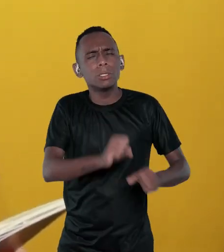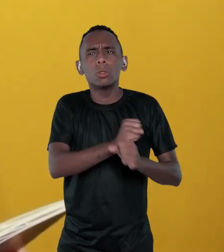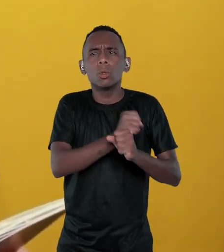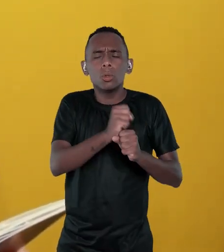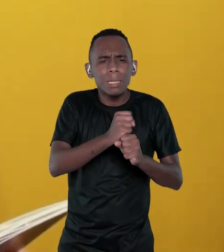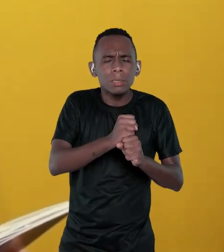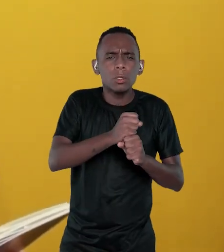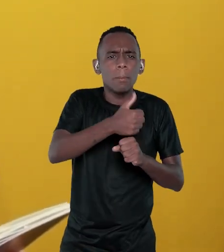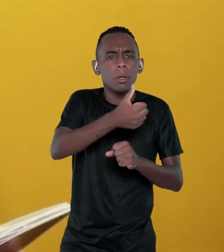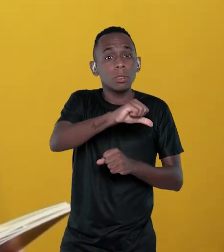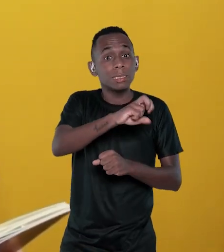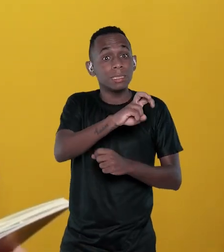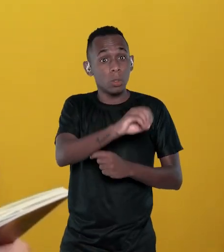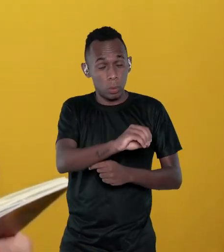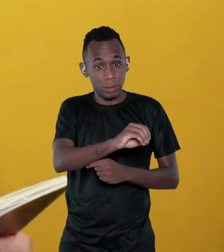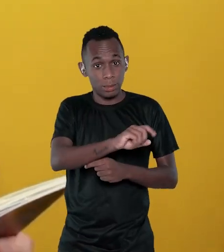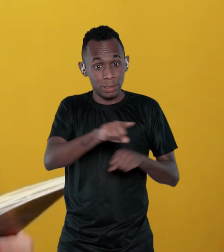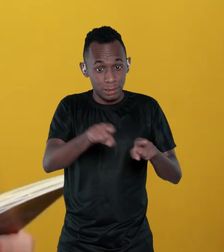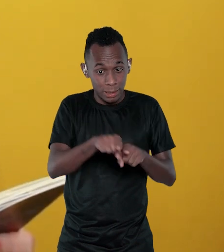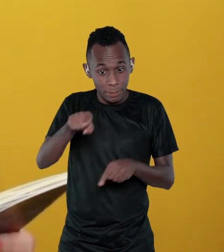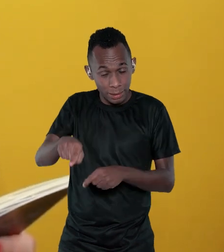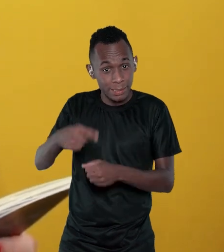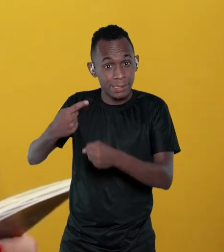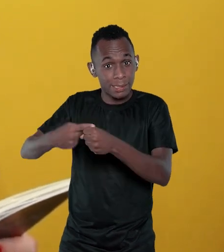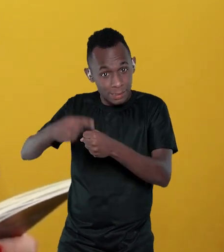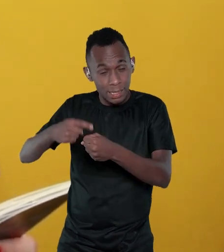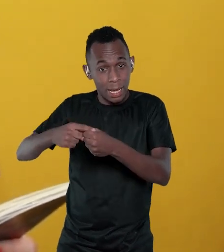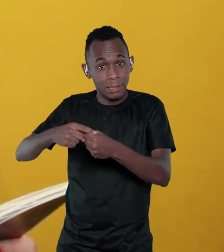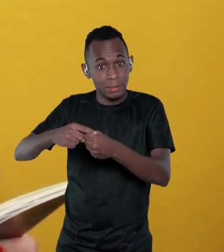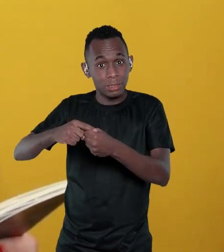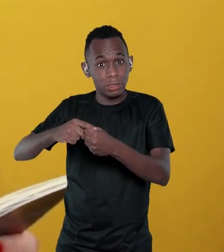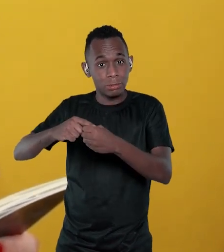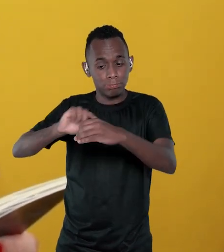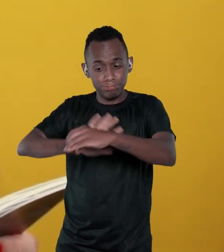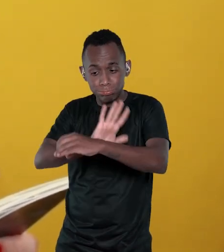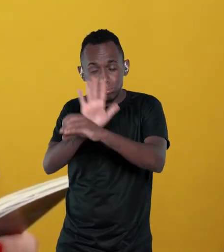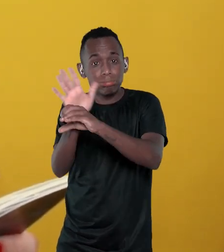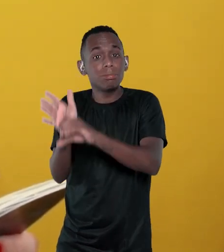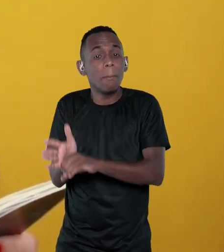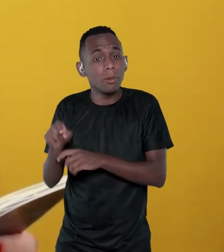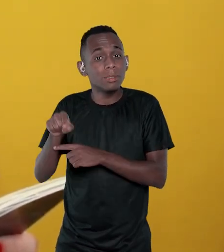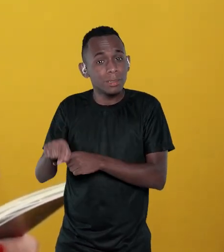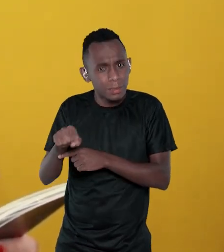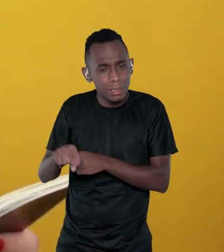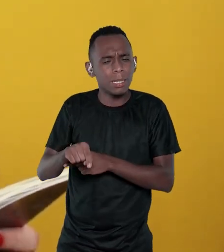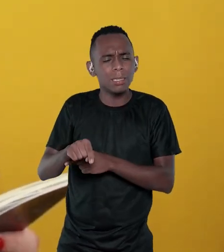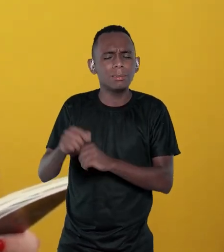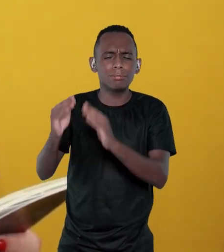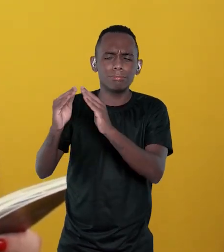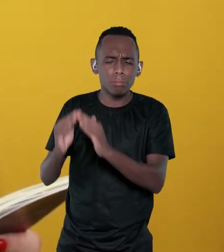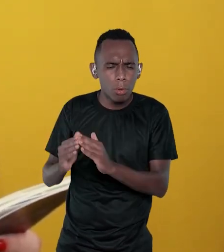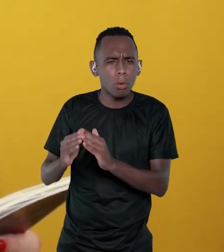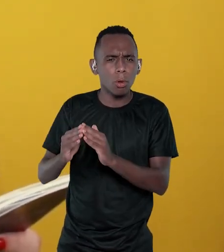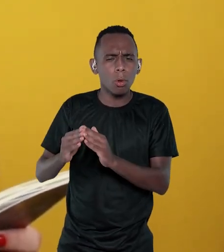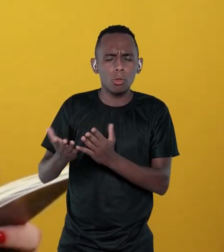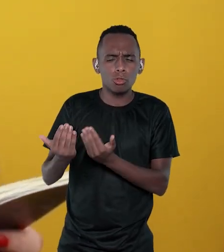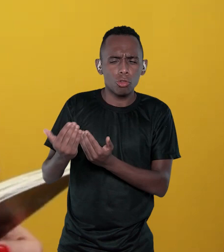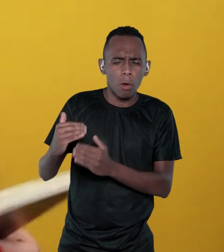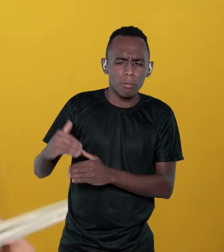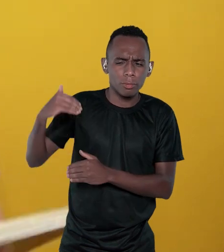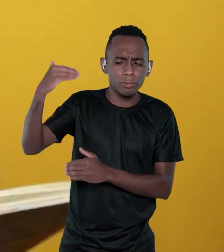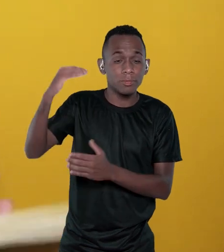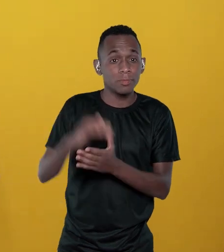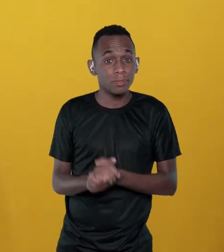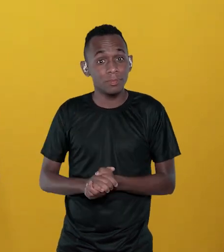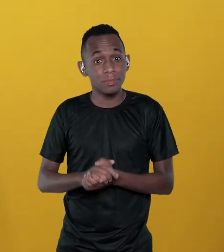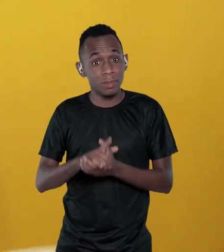em 1950. E Montes Claros, no Vale do São Francisco, onde morou na juventude.